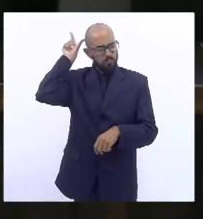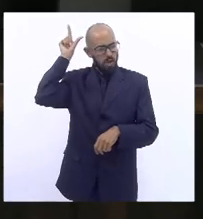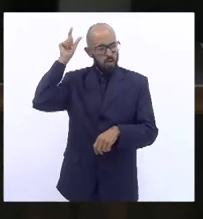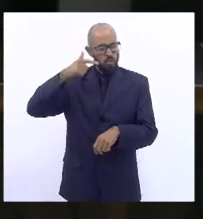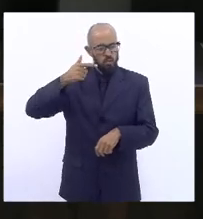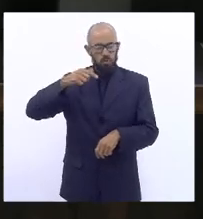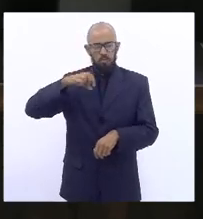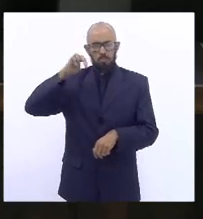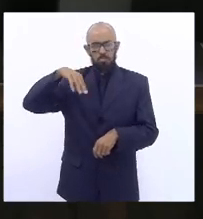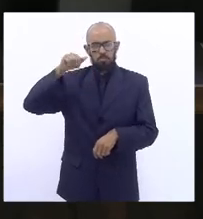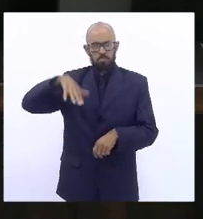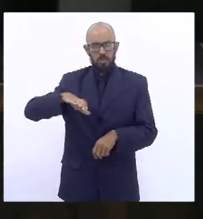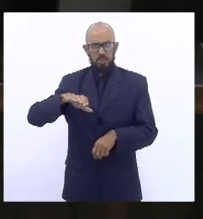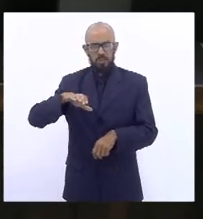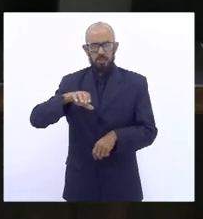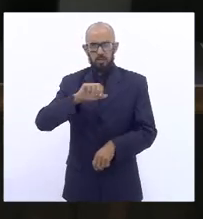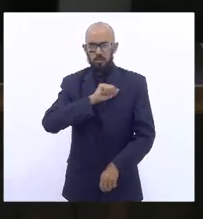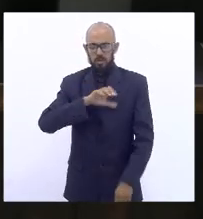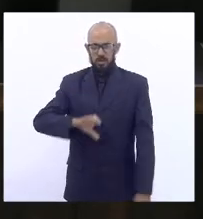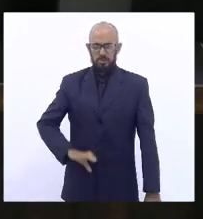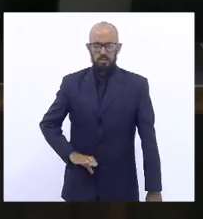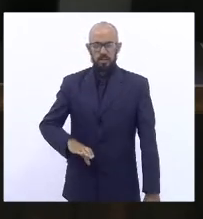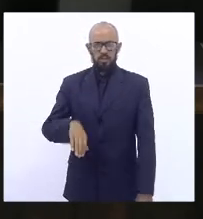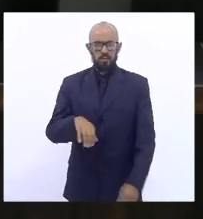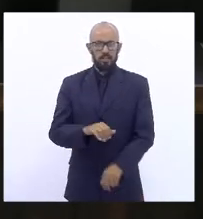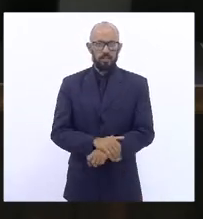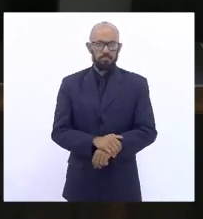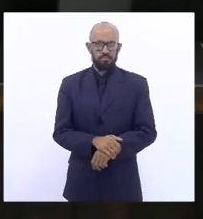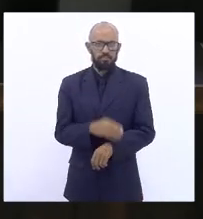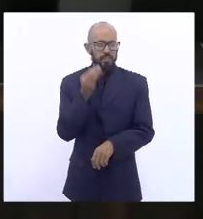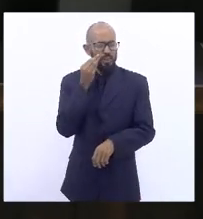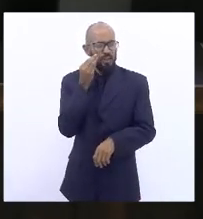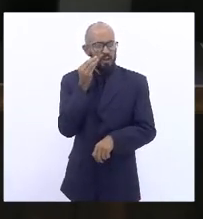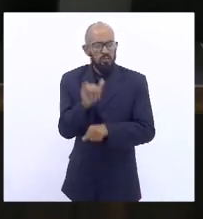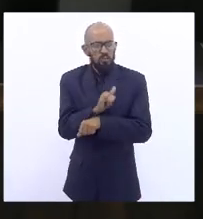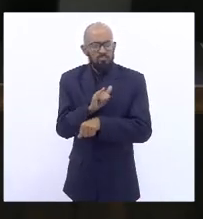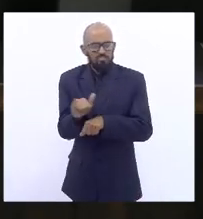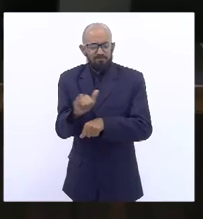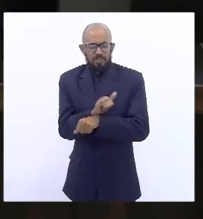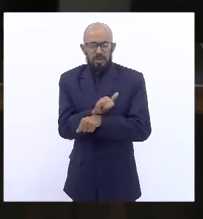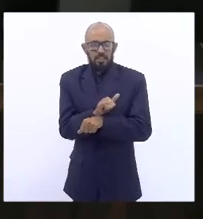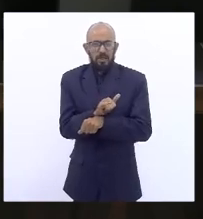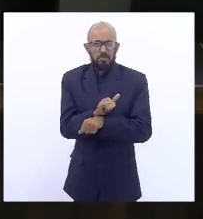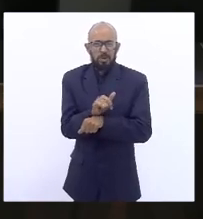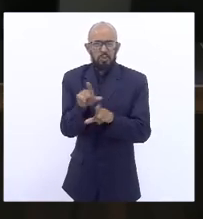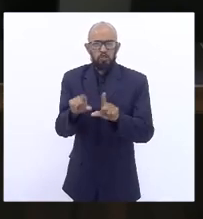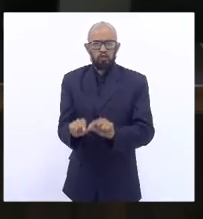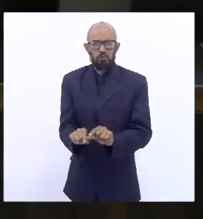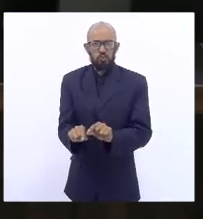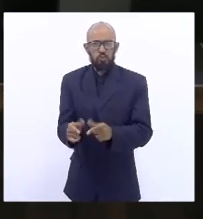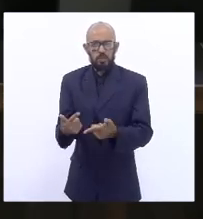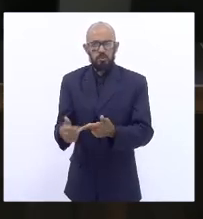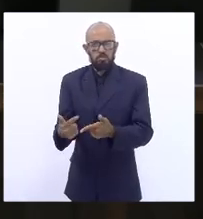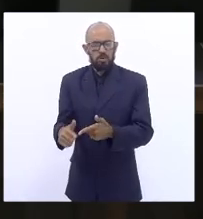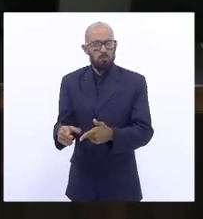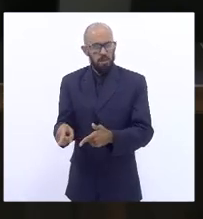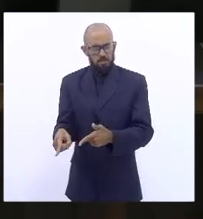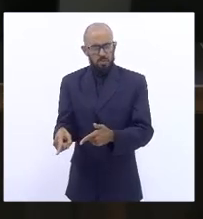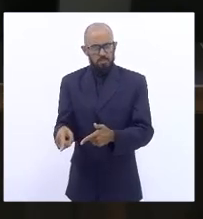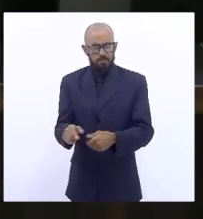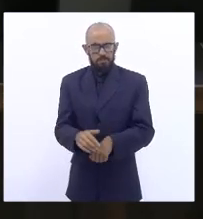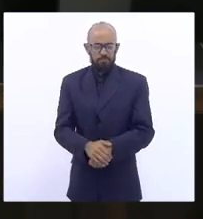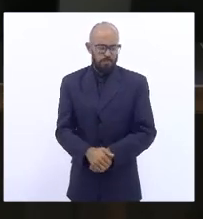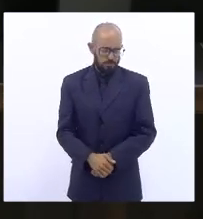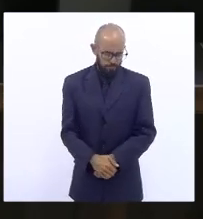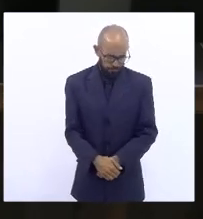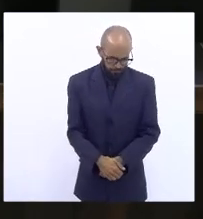Mink, Serafini, o próprio André Siciliano, tentando encontrar uma maneira de mitigar, né, esse processo, de